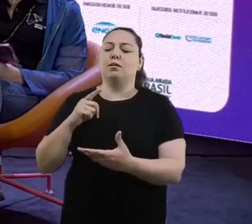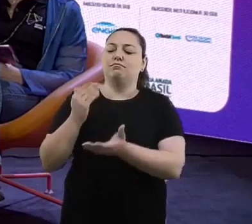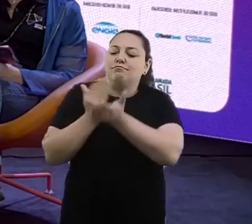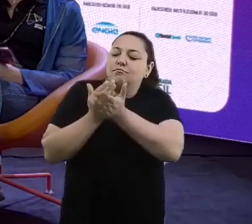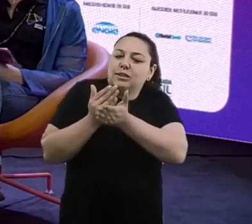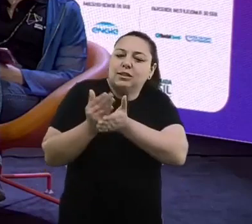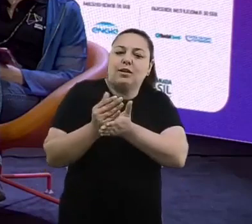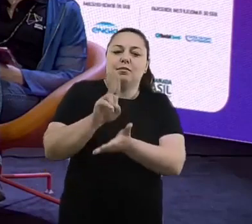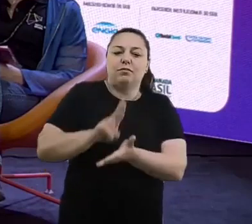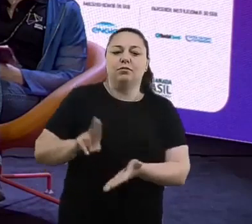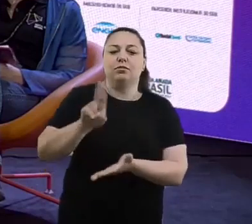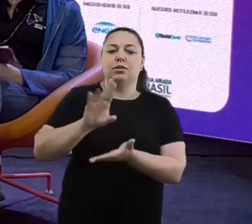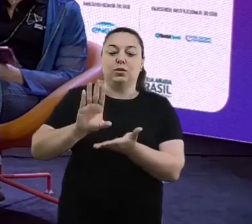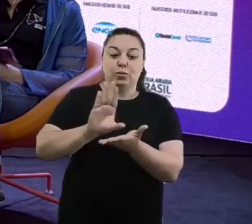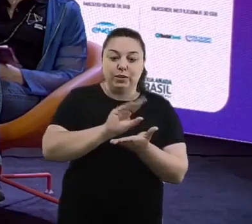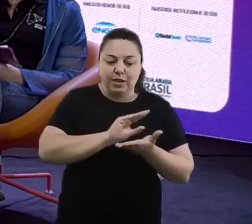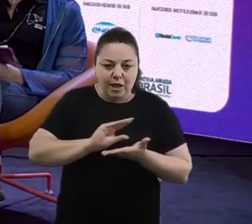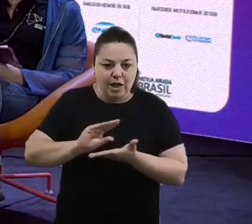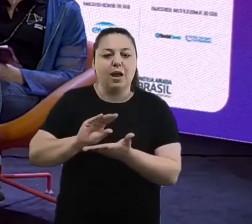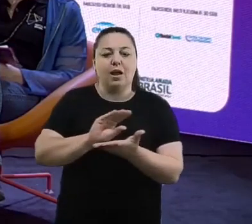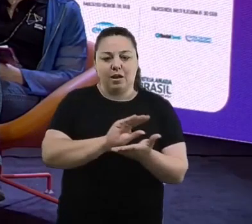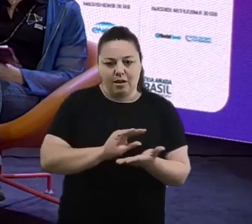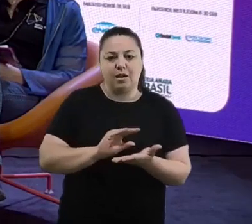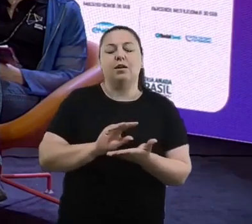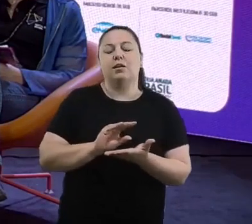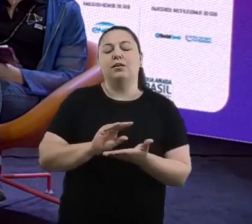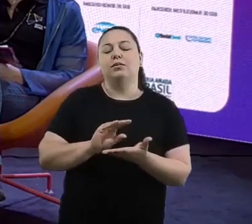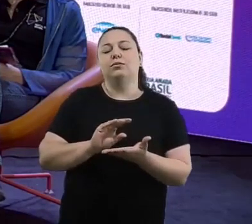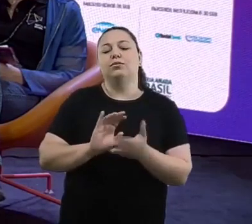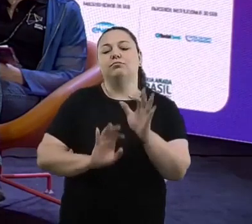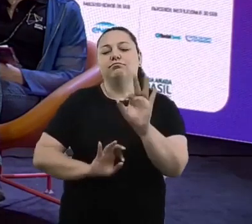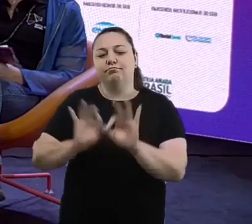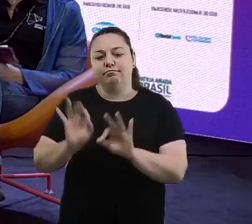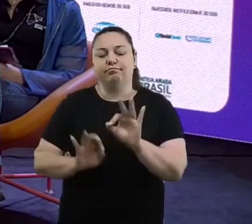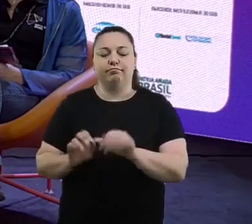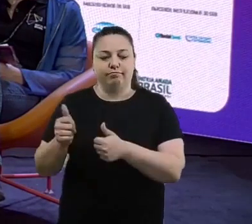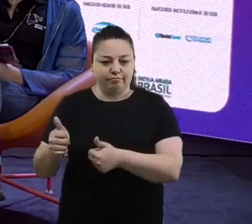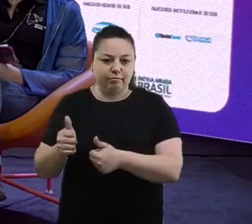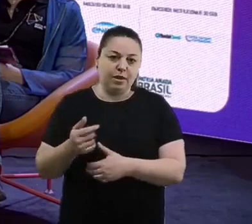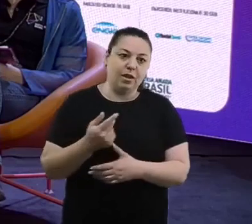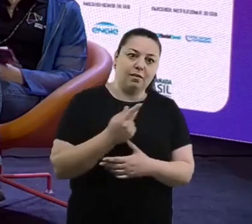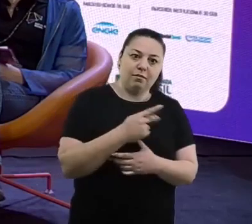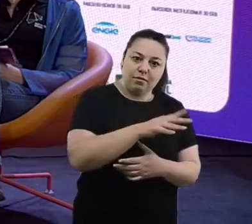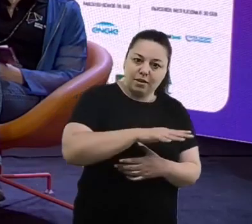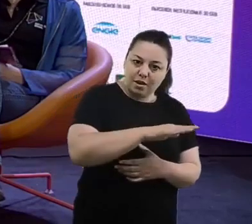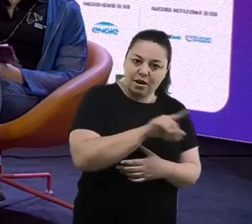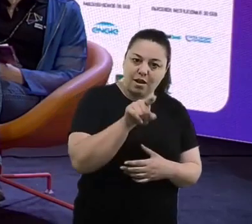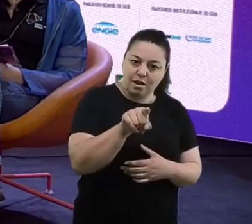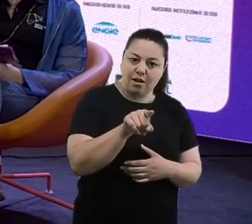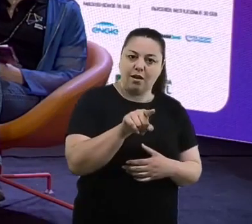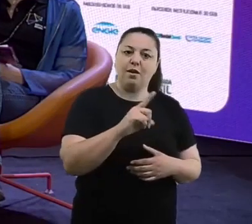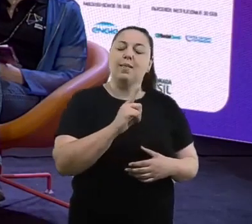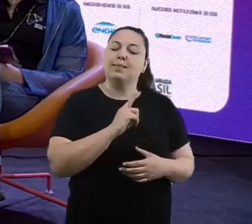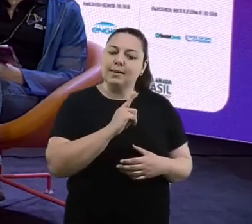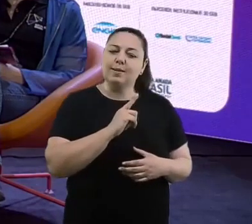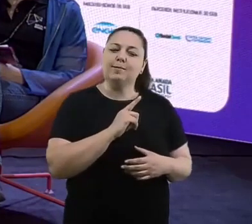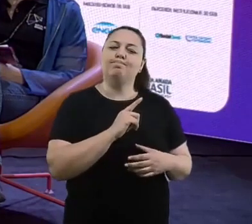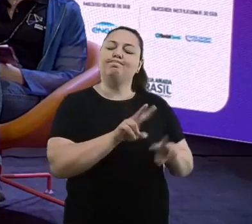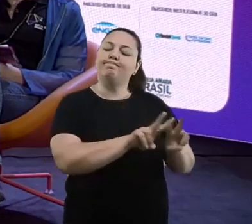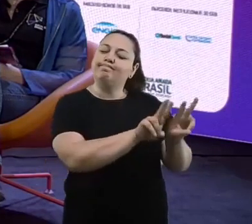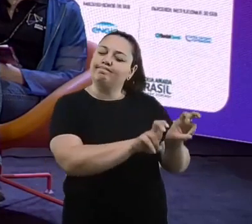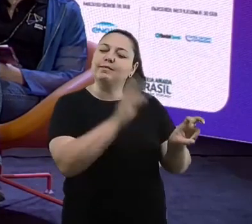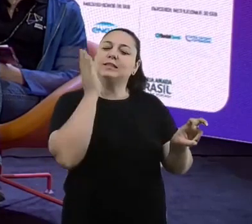o público, né, quando a gente fala dos boletins, no caso de vocês, tem um lugar que a gente ainda sabe que é muito desafiador, né, assim, há